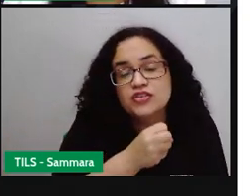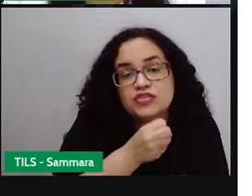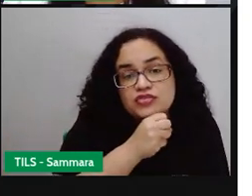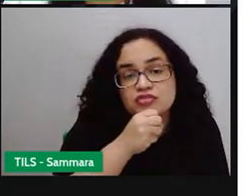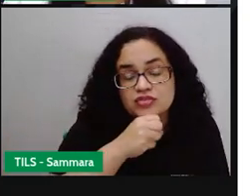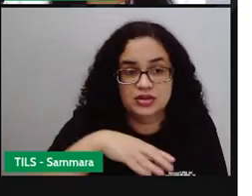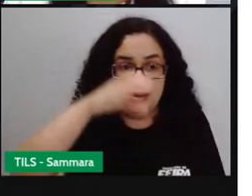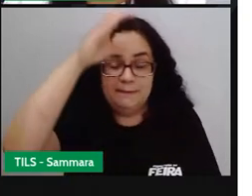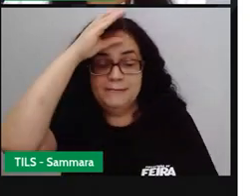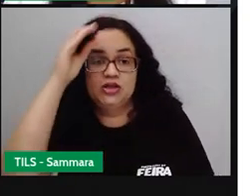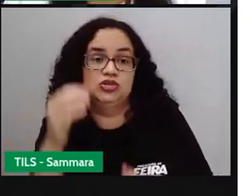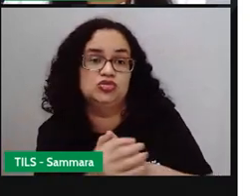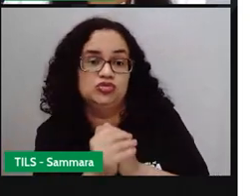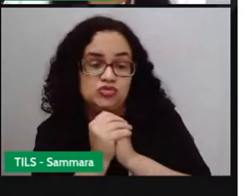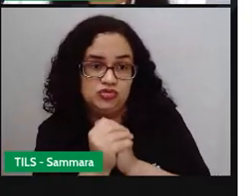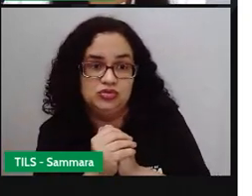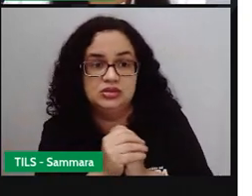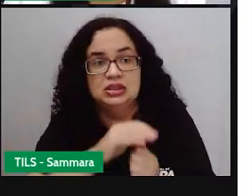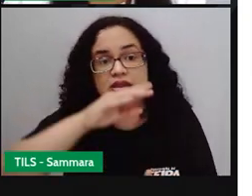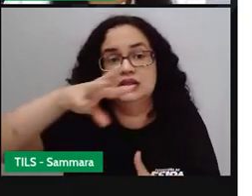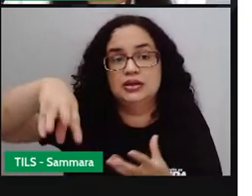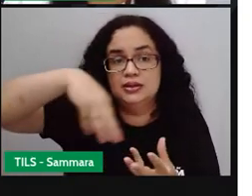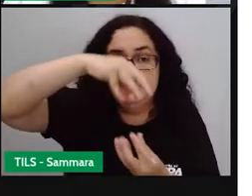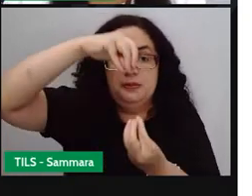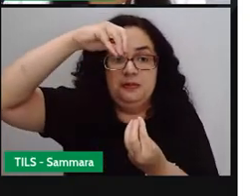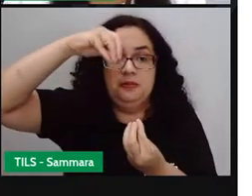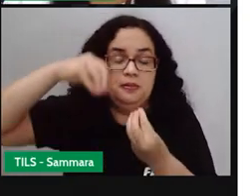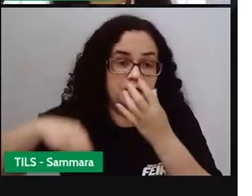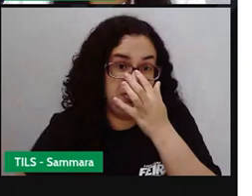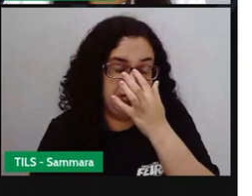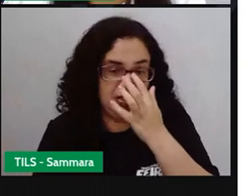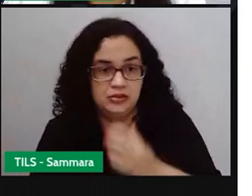tia para rezar pelas almas do purgatório.